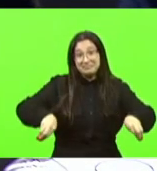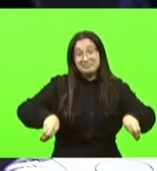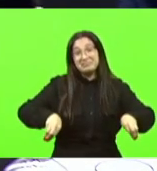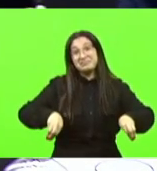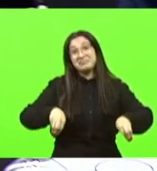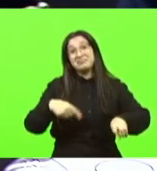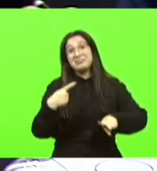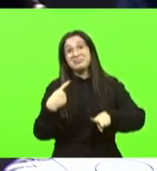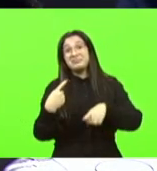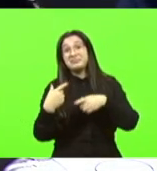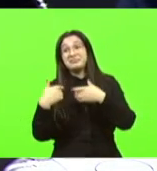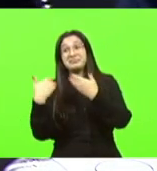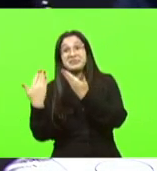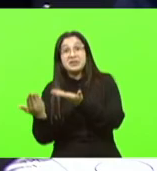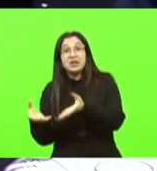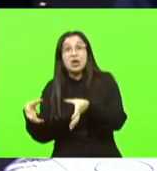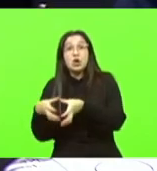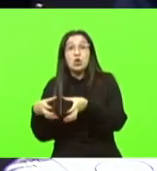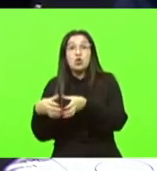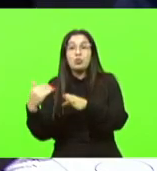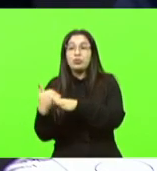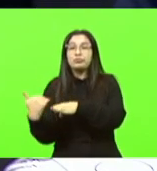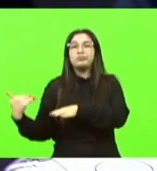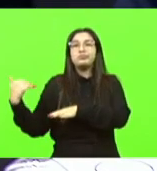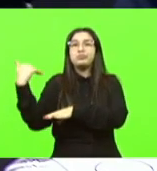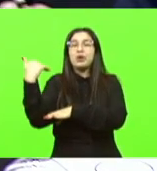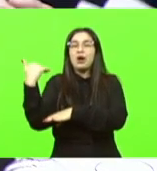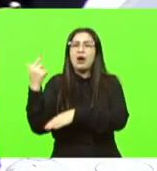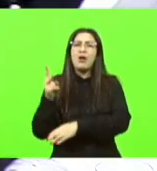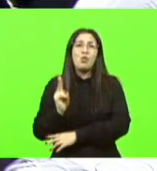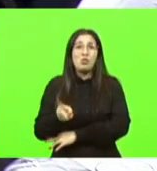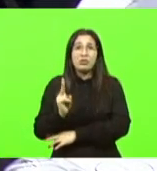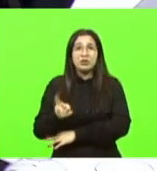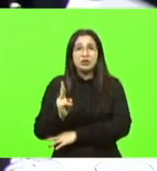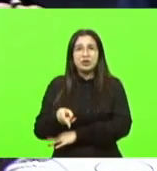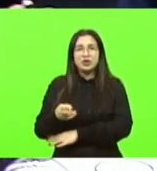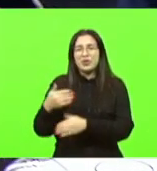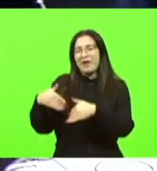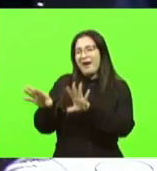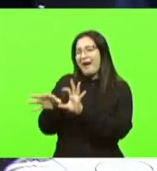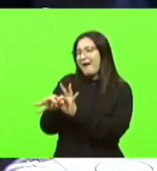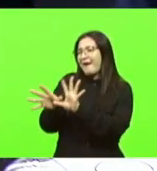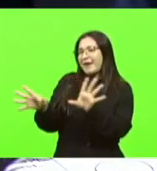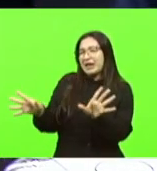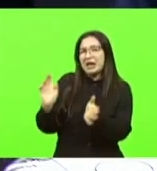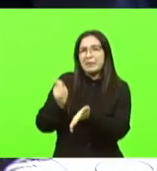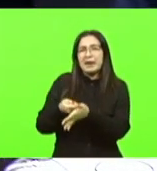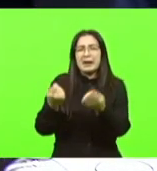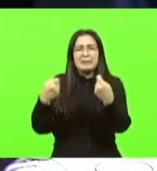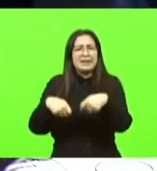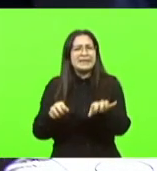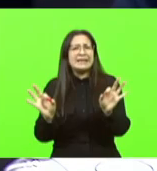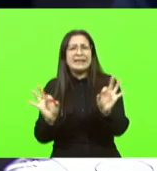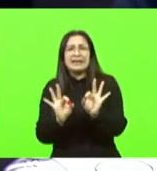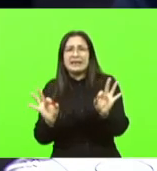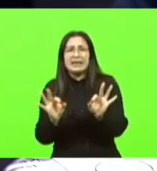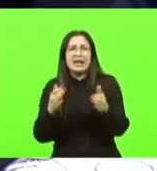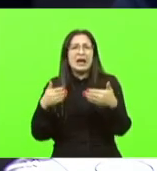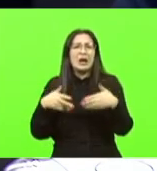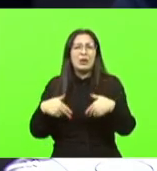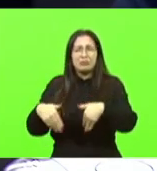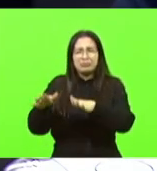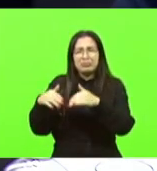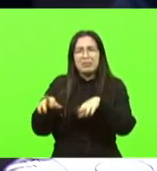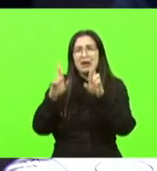aqueles que estão no patamar de cima vão continuar isentos de qualquer cobrança de qualquer responsabilidade e aquilo que é uma